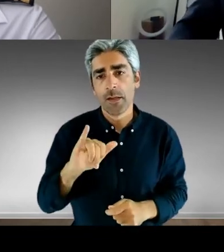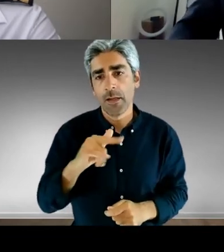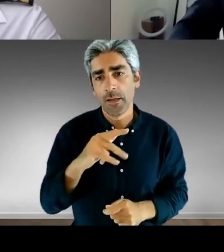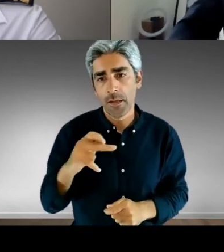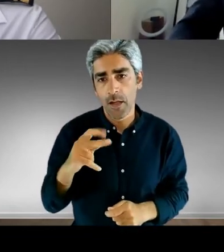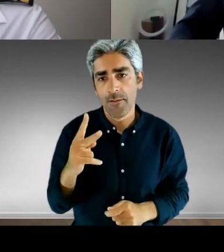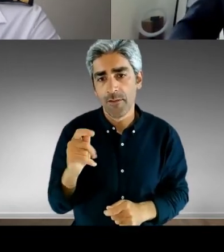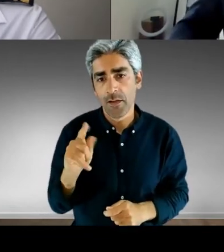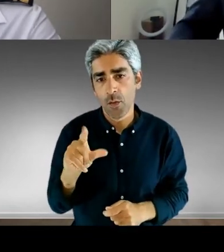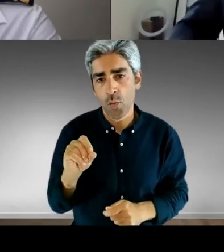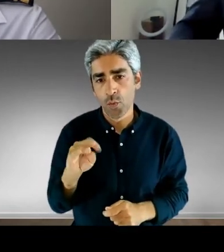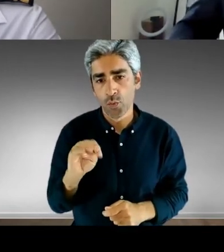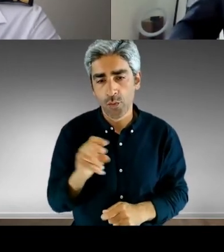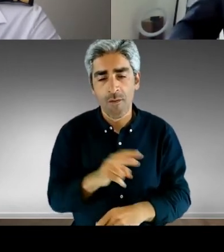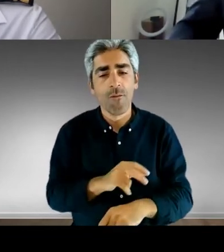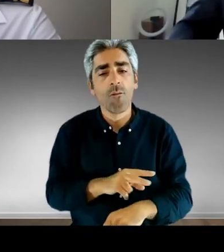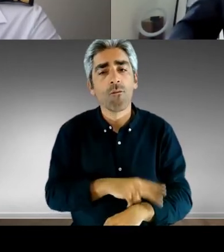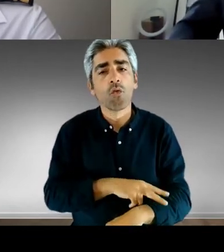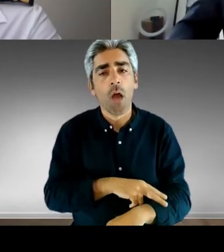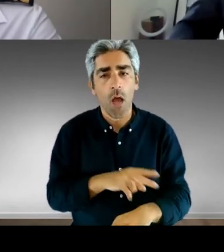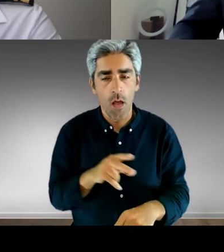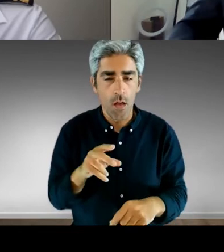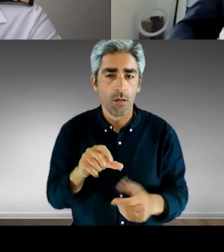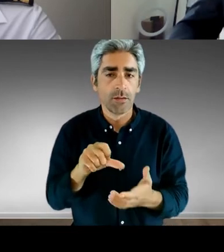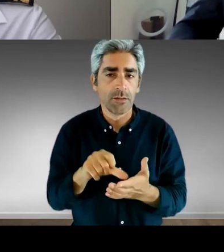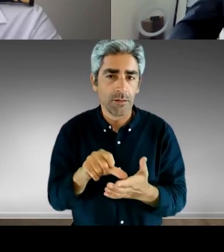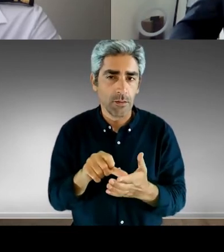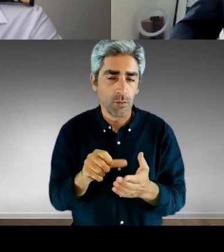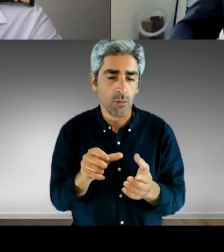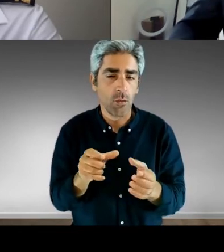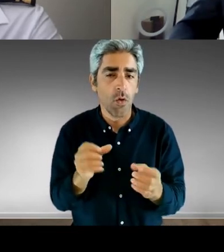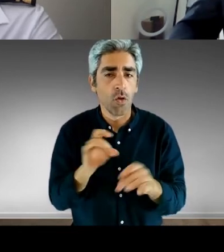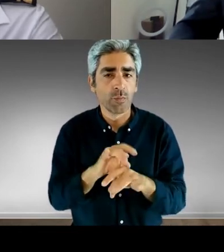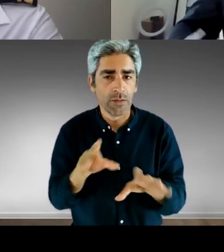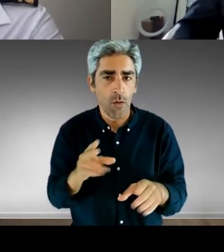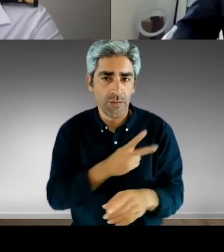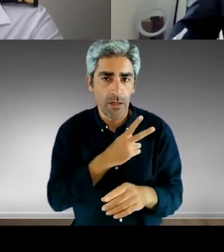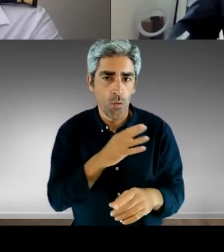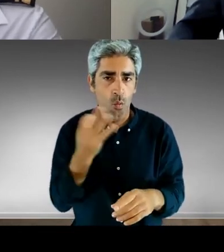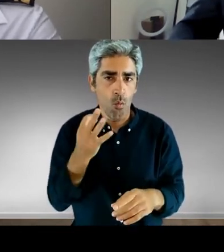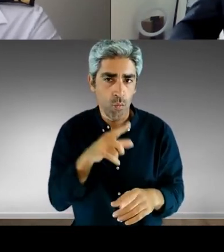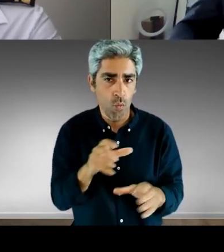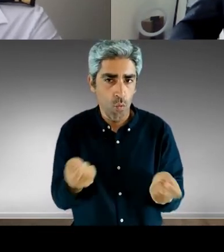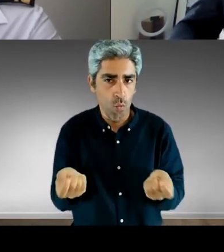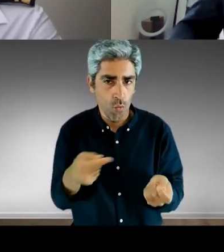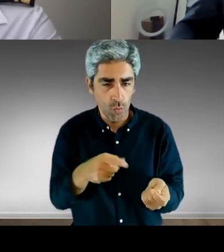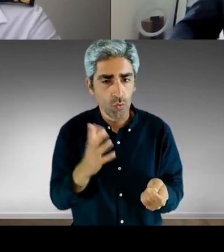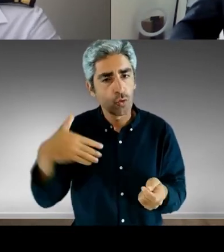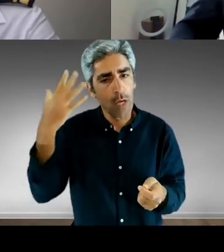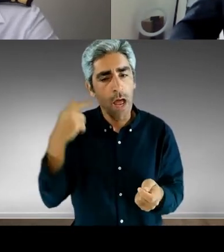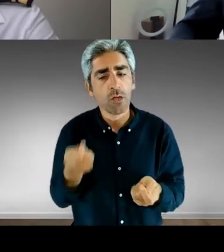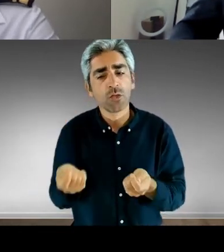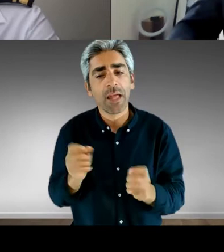do Conselho de Administração do Centro Hospitalar Universitário do Porto e já foi gestora de equipas no